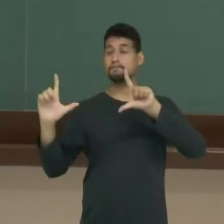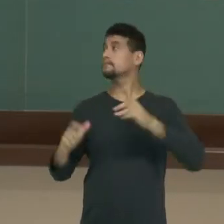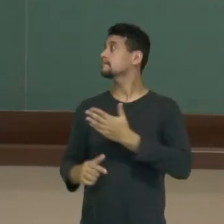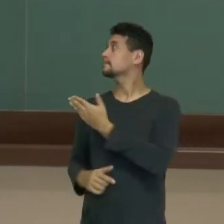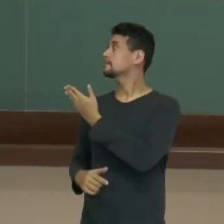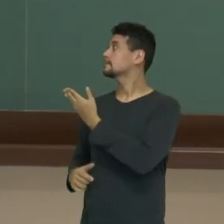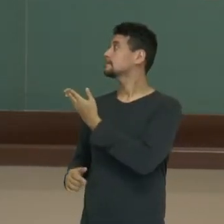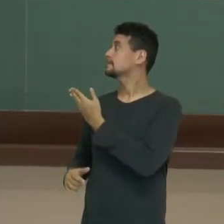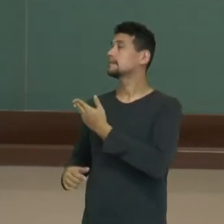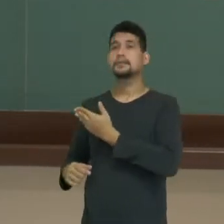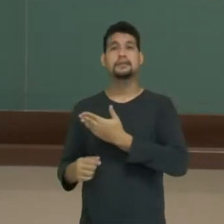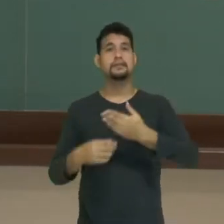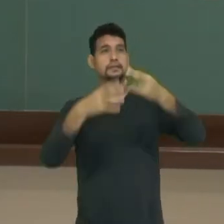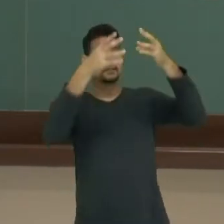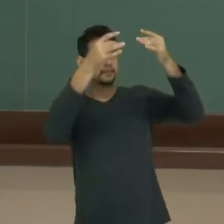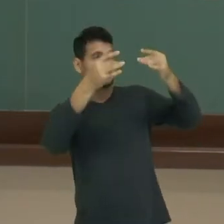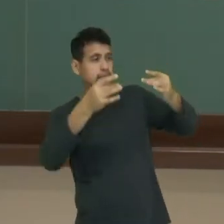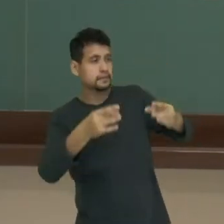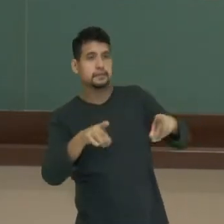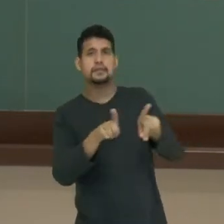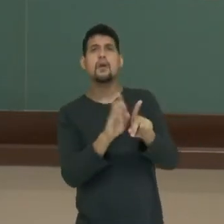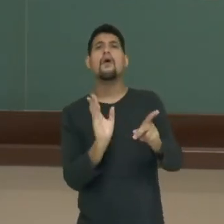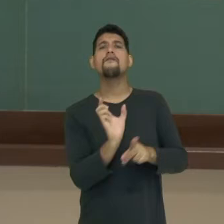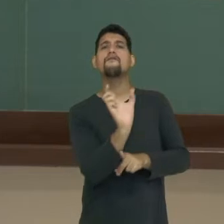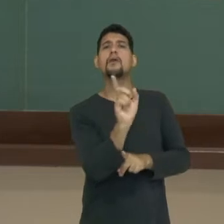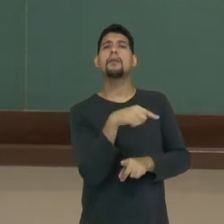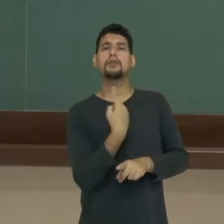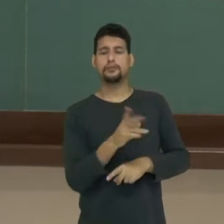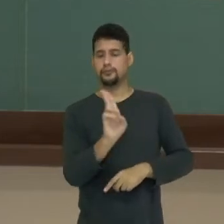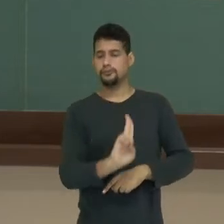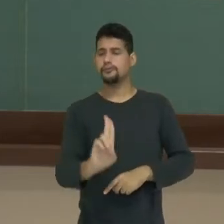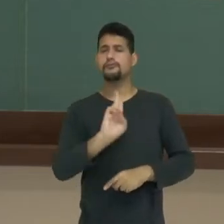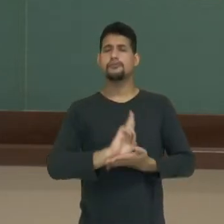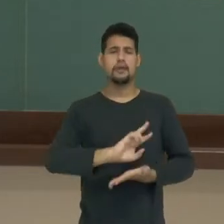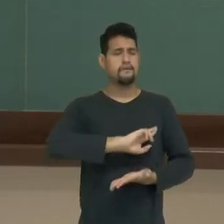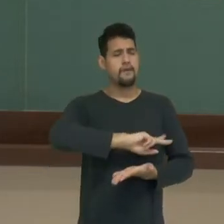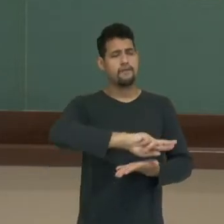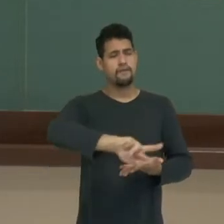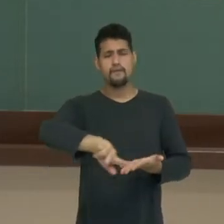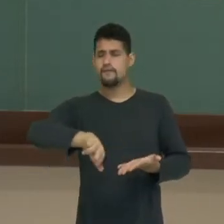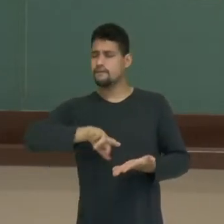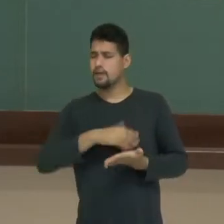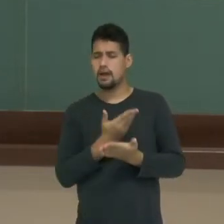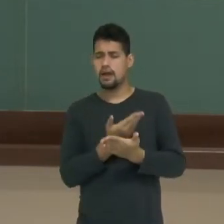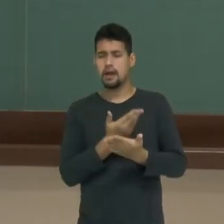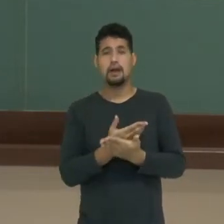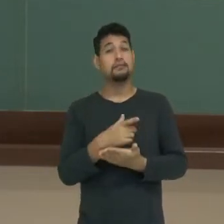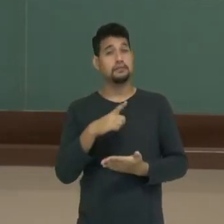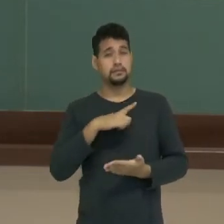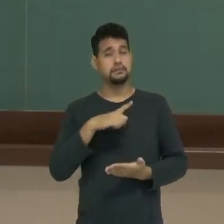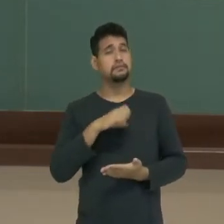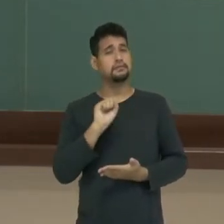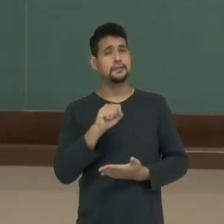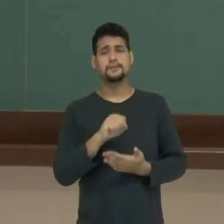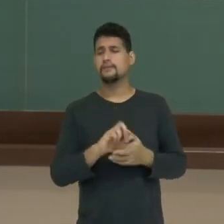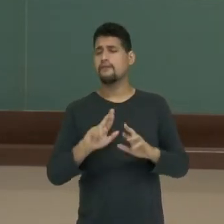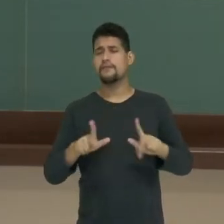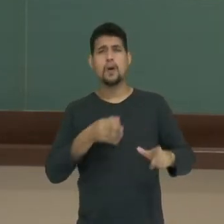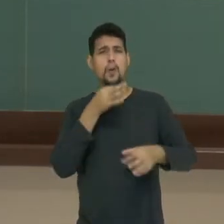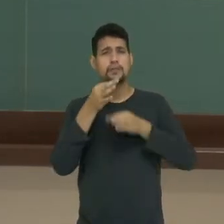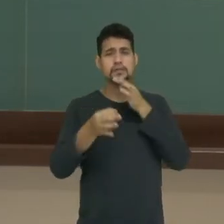a definição e a fórmula que nós vamos usar aí em várias aulas, que nós temos muitas opções